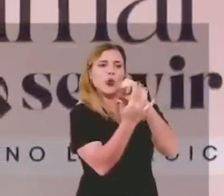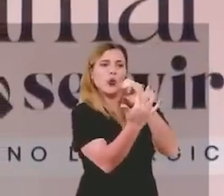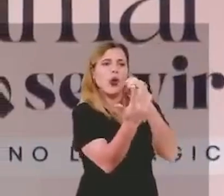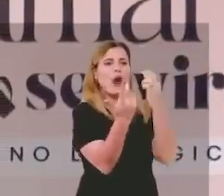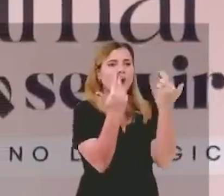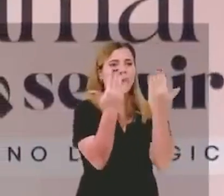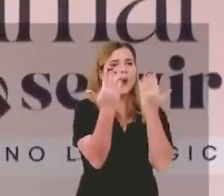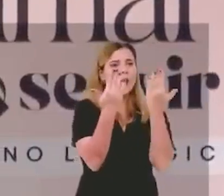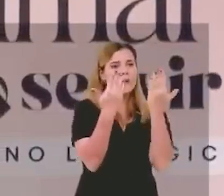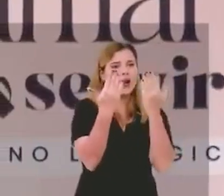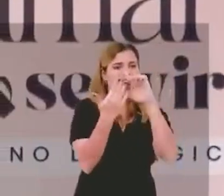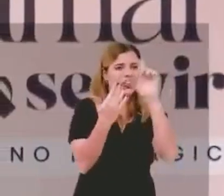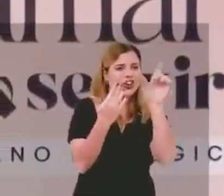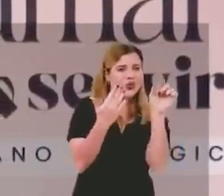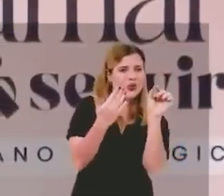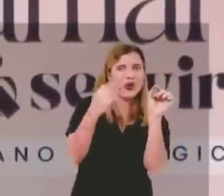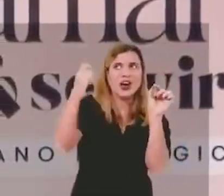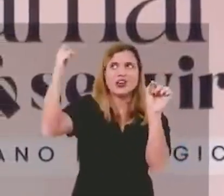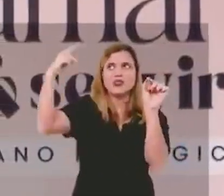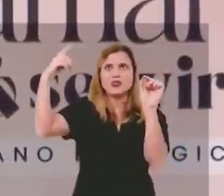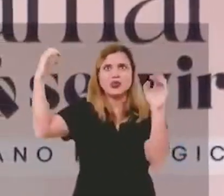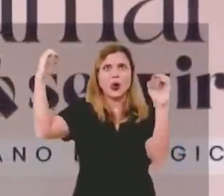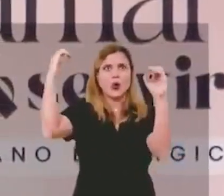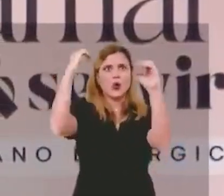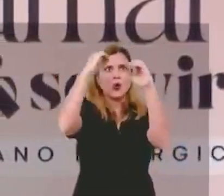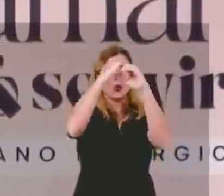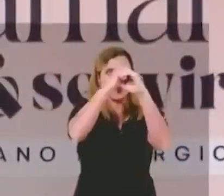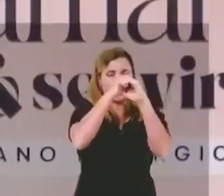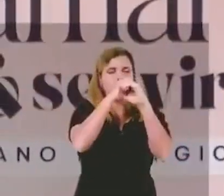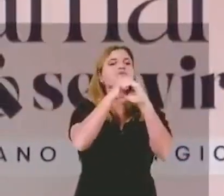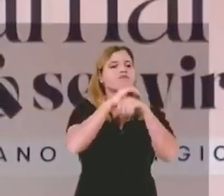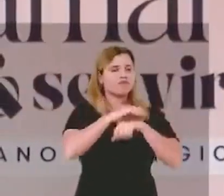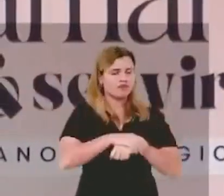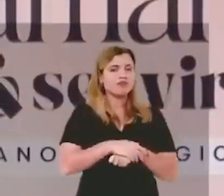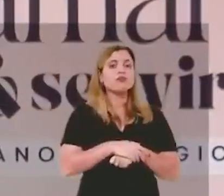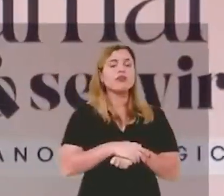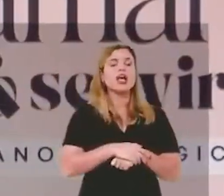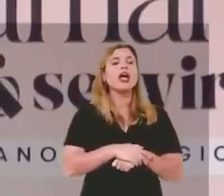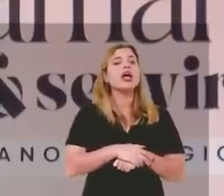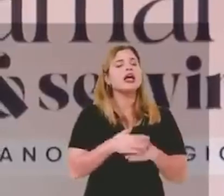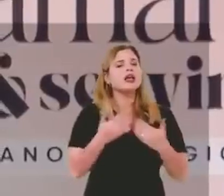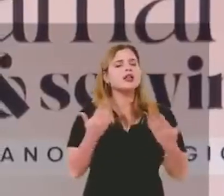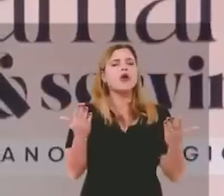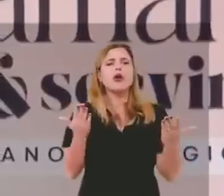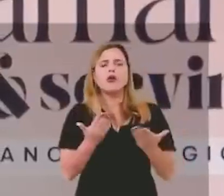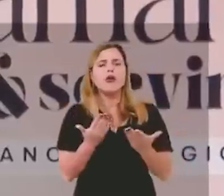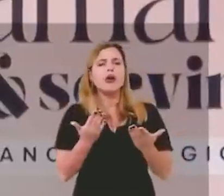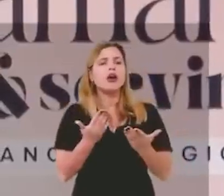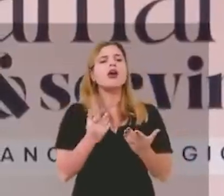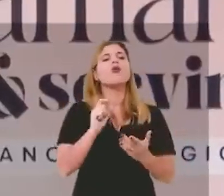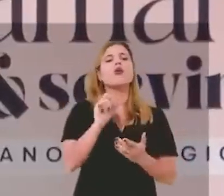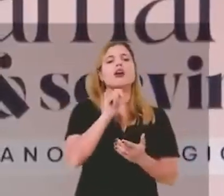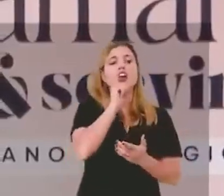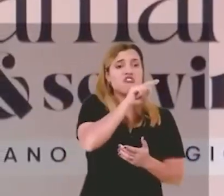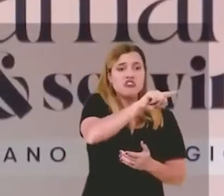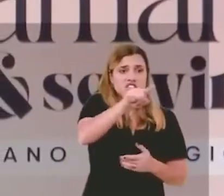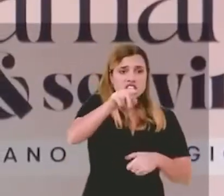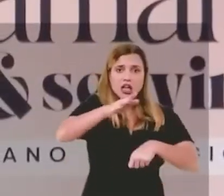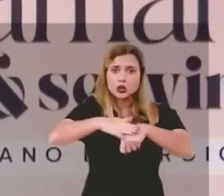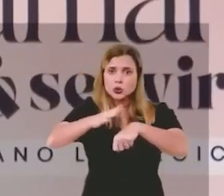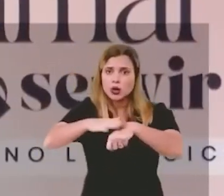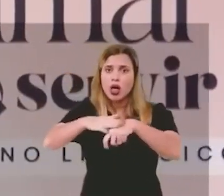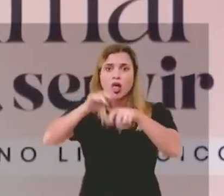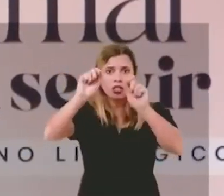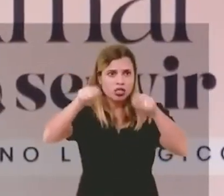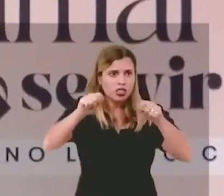pelas ruas, pelas praças, pelas avenidas, pelos hospitais, pelas universidades,